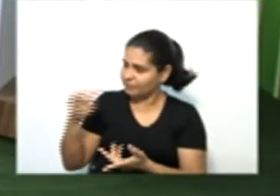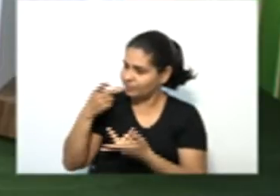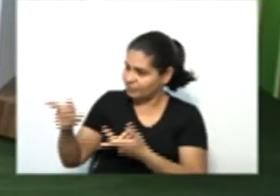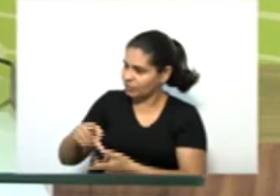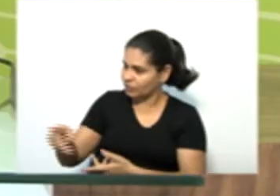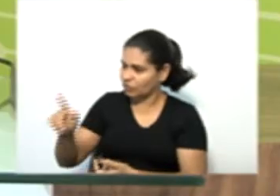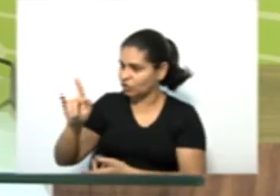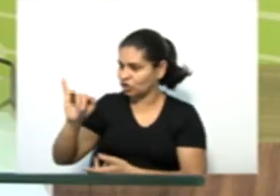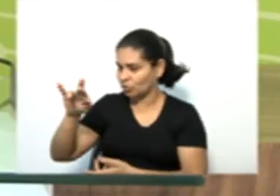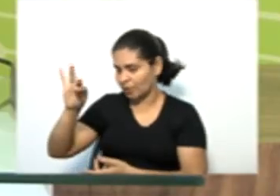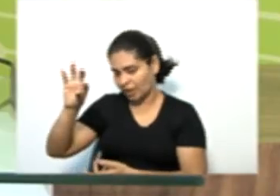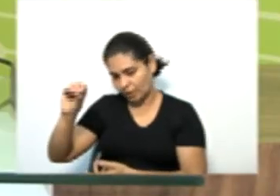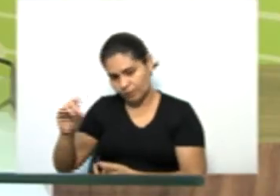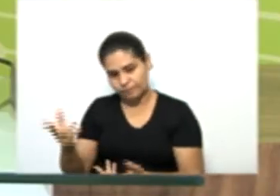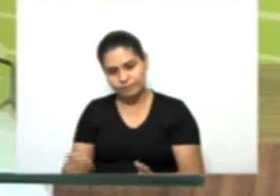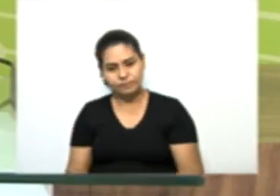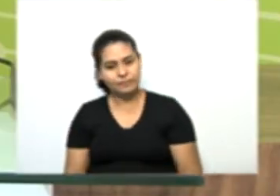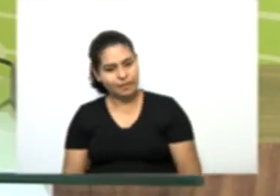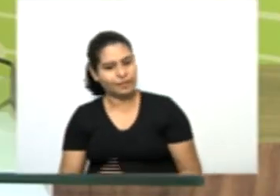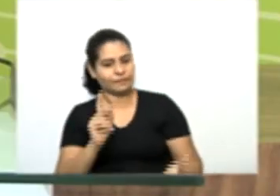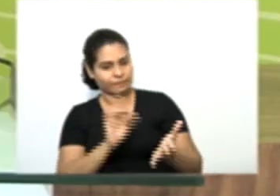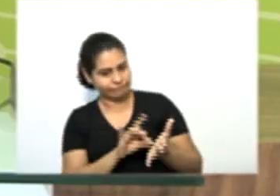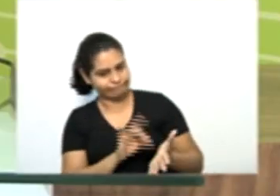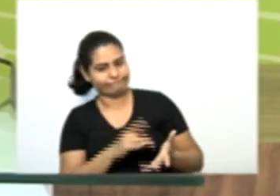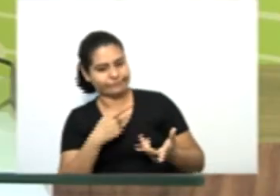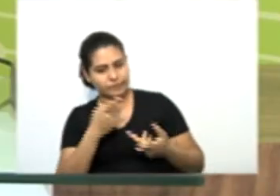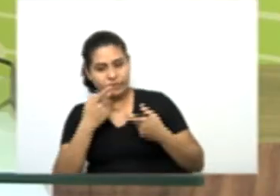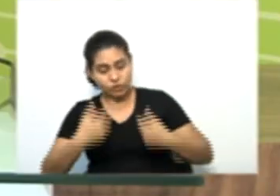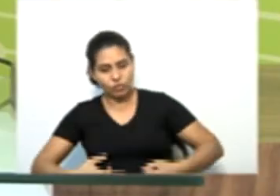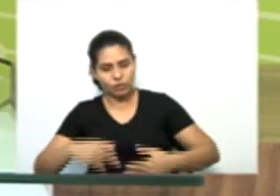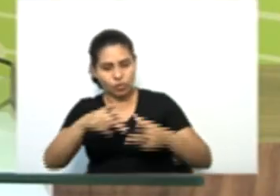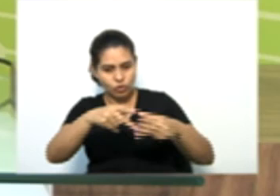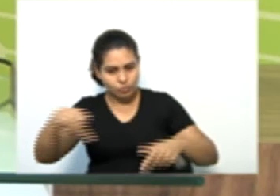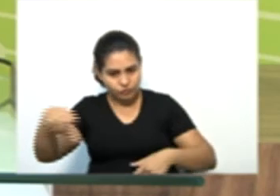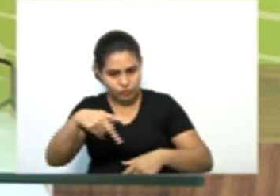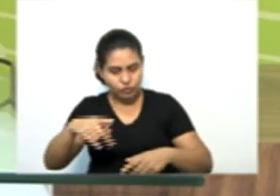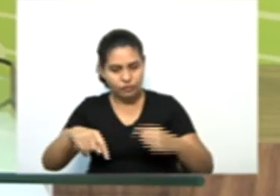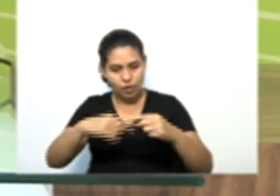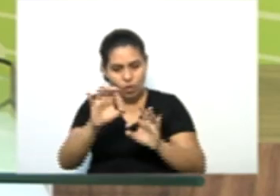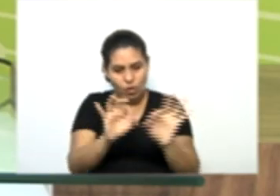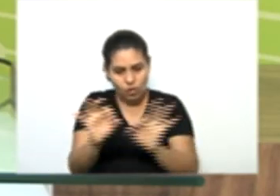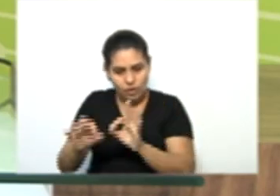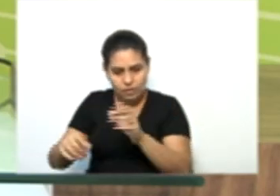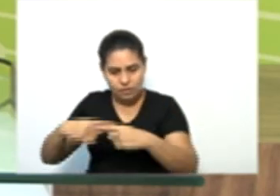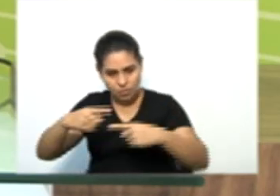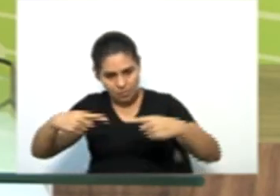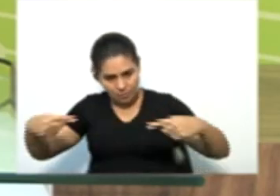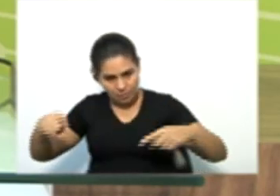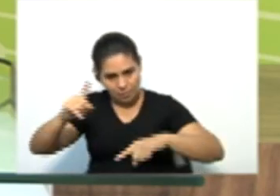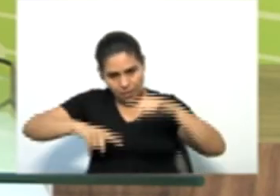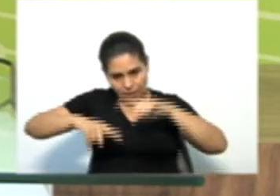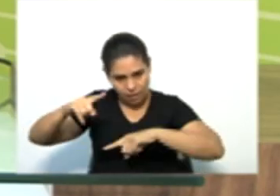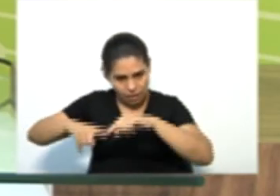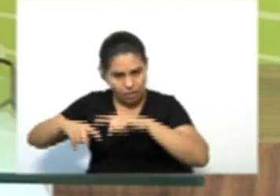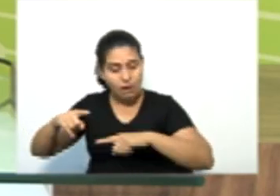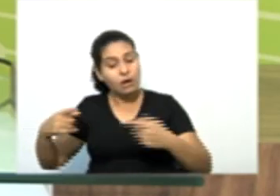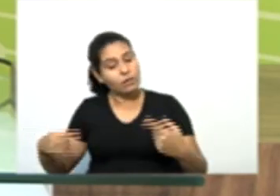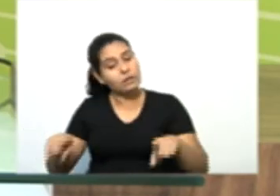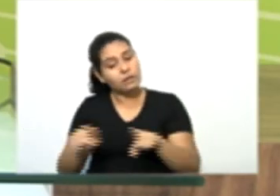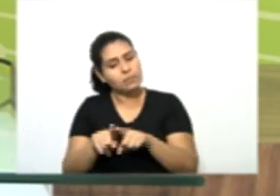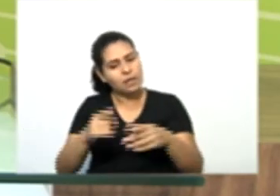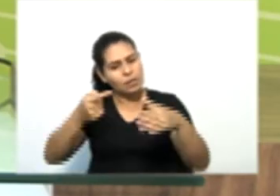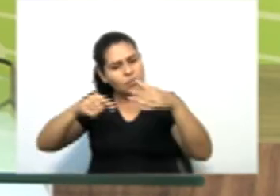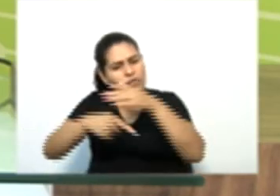ele serve também como, para nós, principalmente, enquanto professores, quando a gente vai montar o material, para a gente vocês perceberem também que